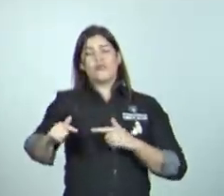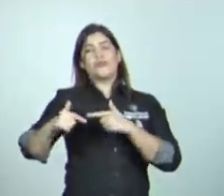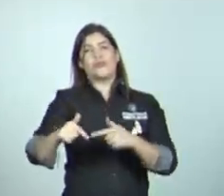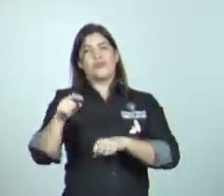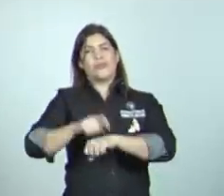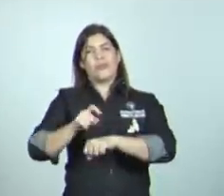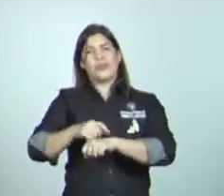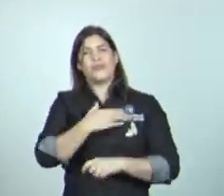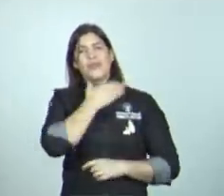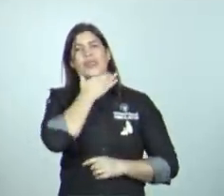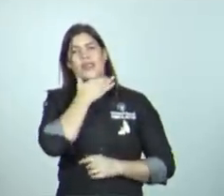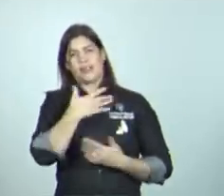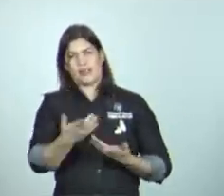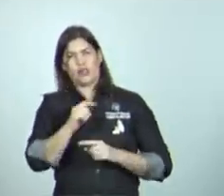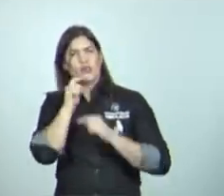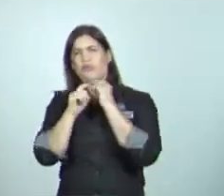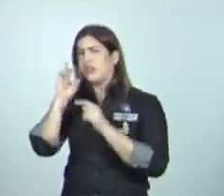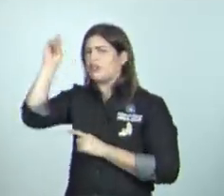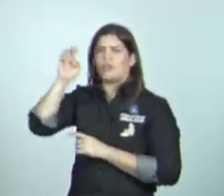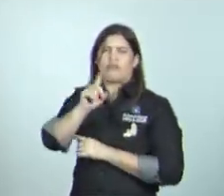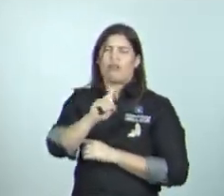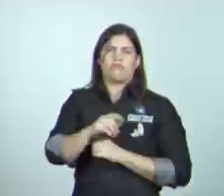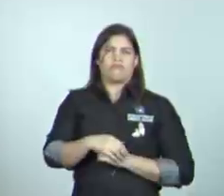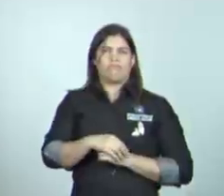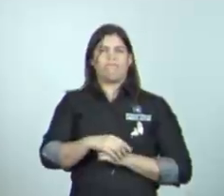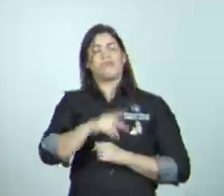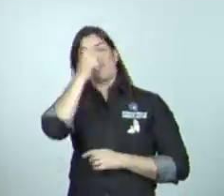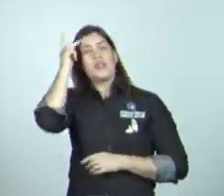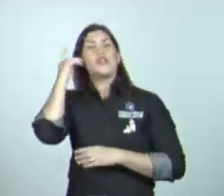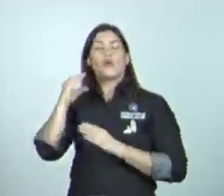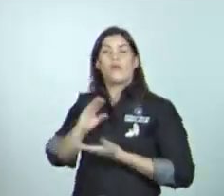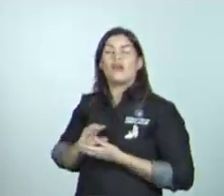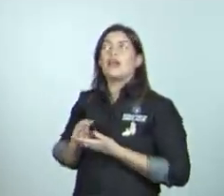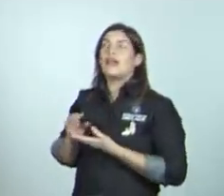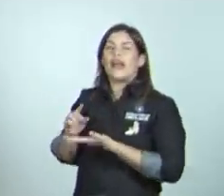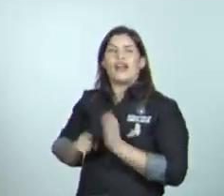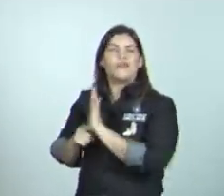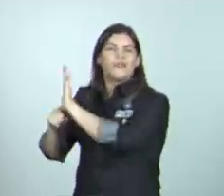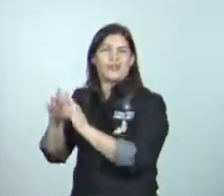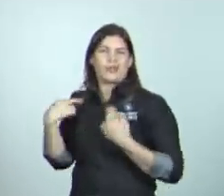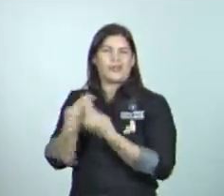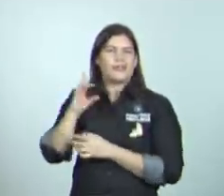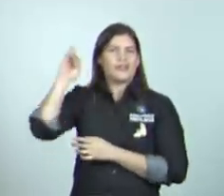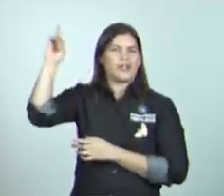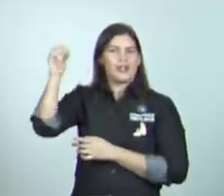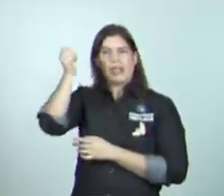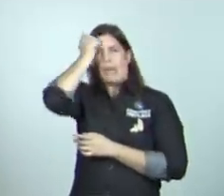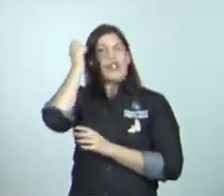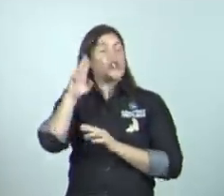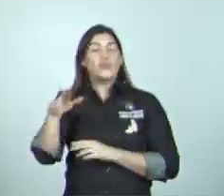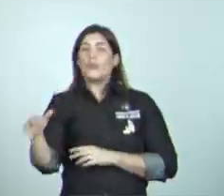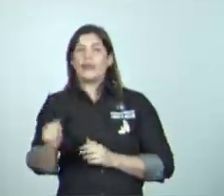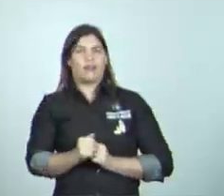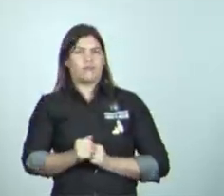não duvide de deus não há quem vista no reino de deus que se arrependa em algumas pessoas não estou ganhando nada